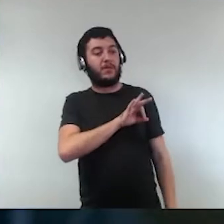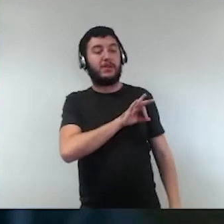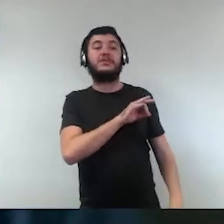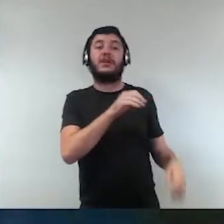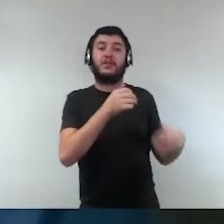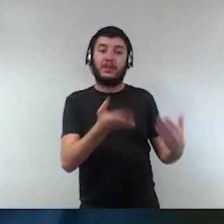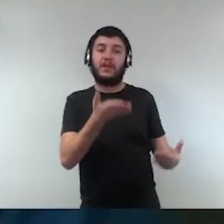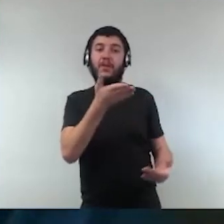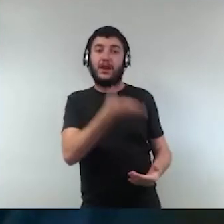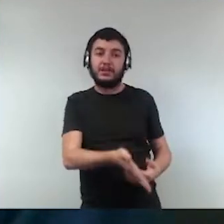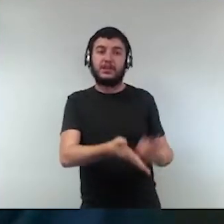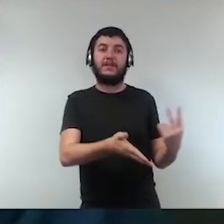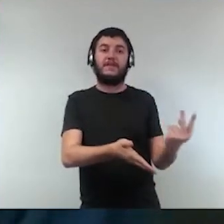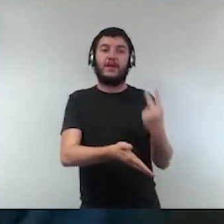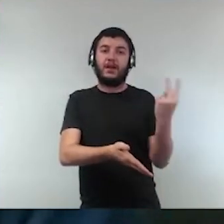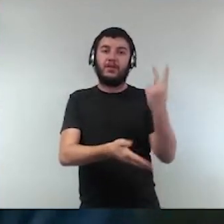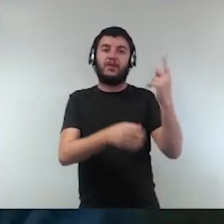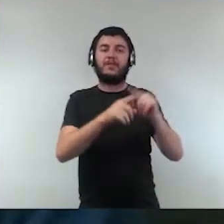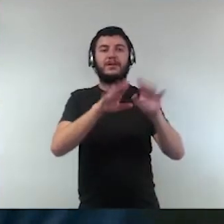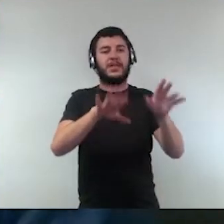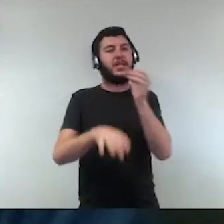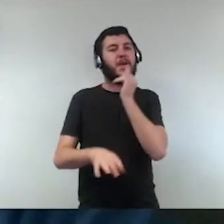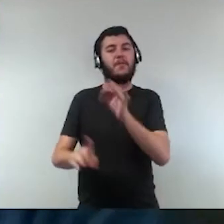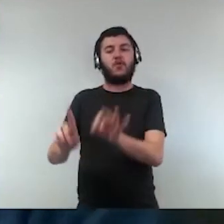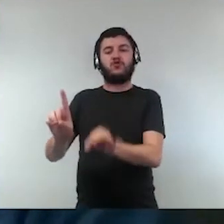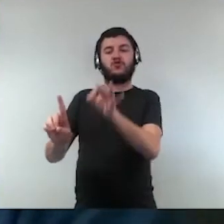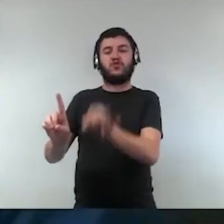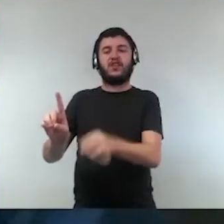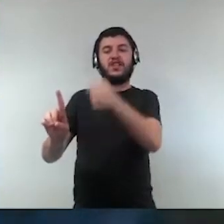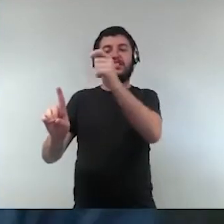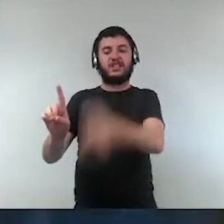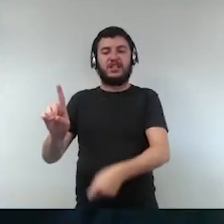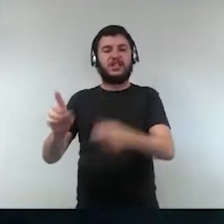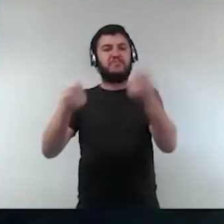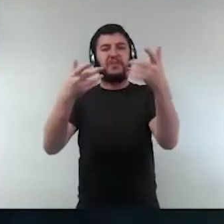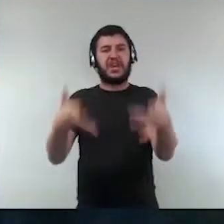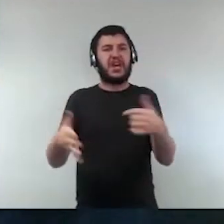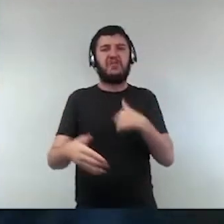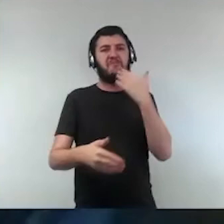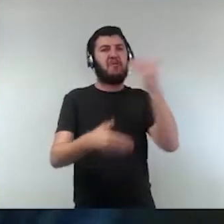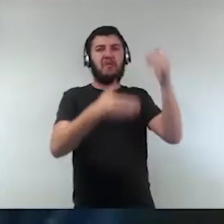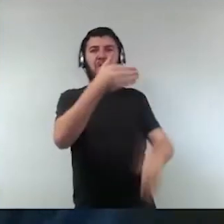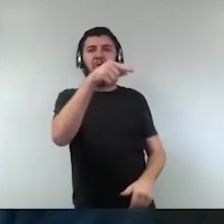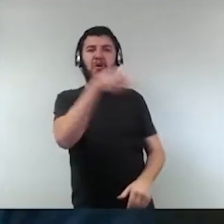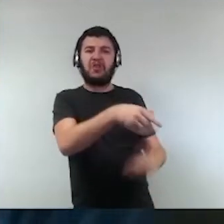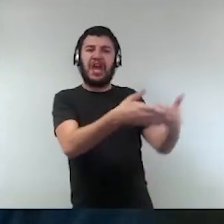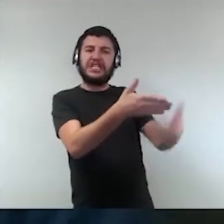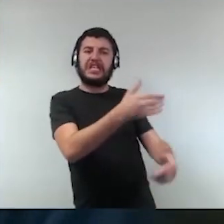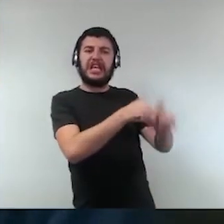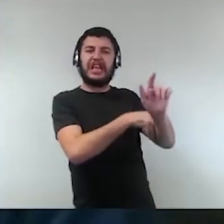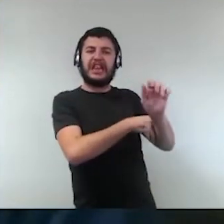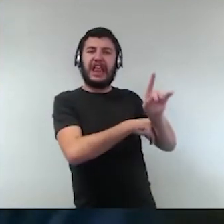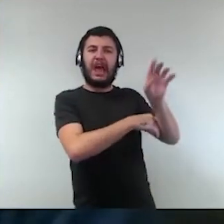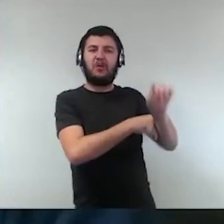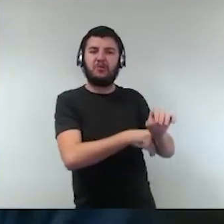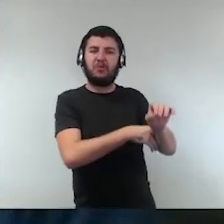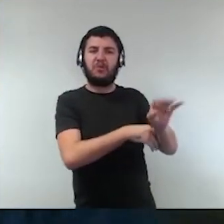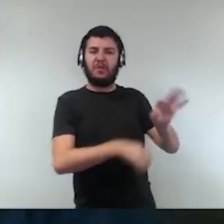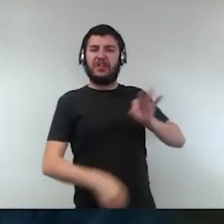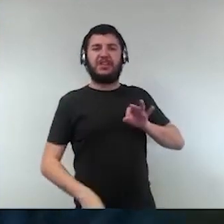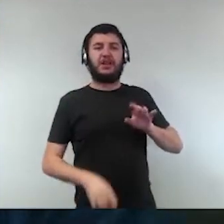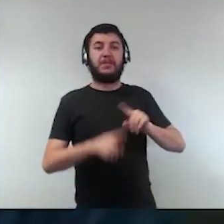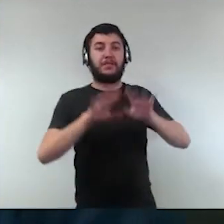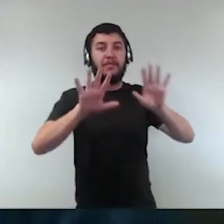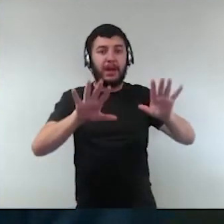simplesmente dizer não concordo com o laudo pericial, eu darei a última palavra sobre uma questão que é técnica, uma questão